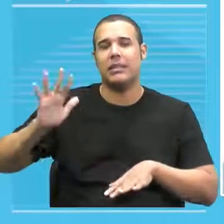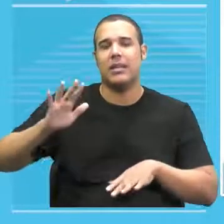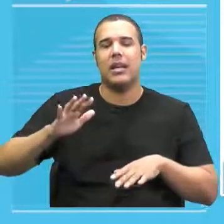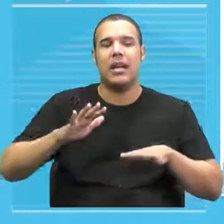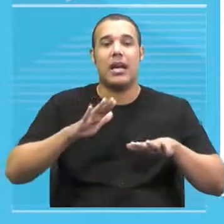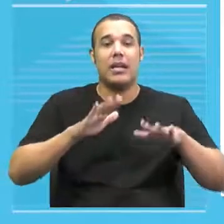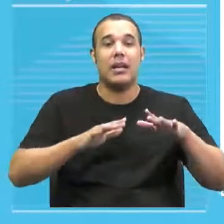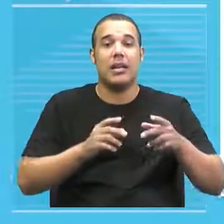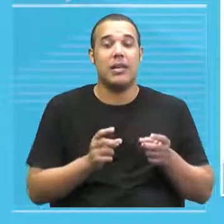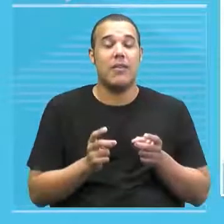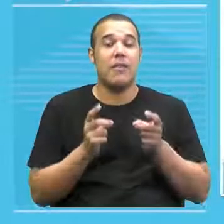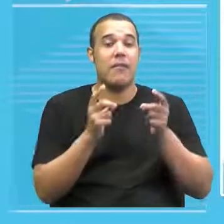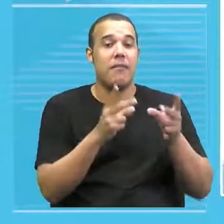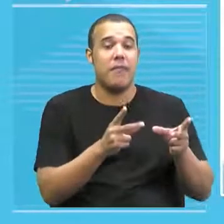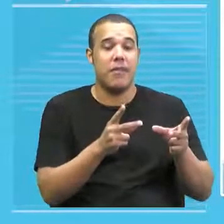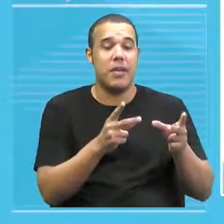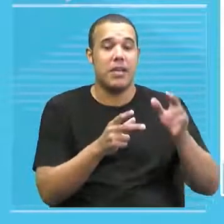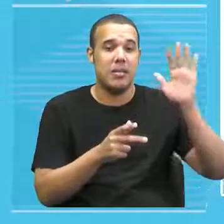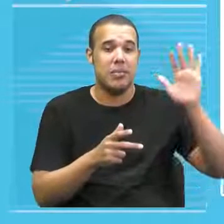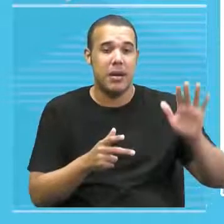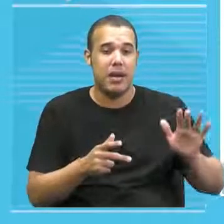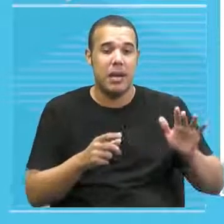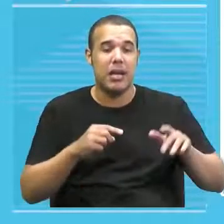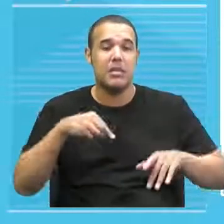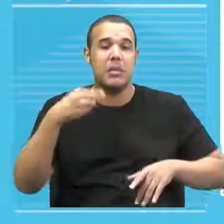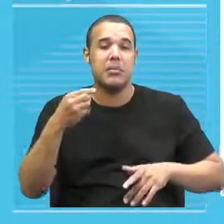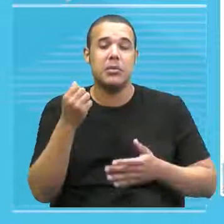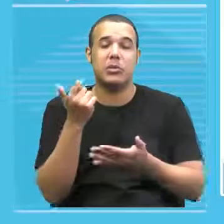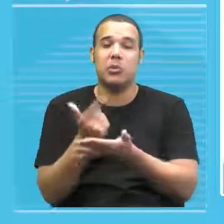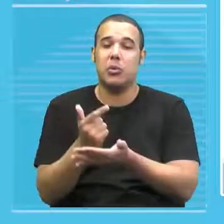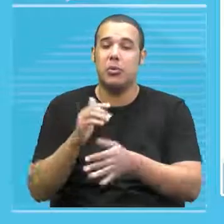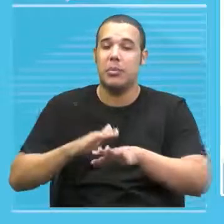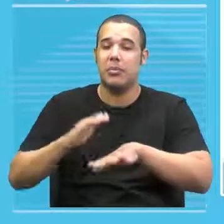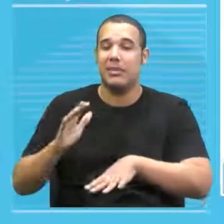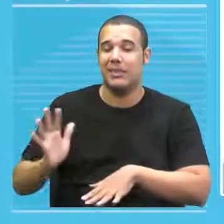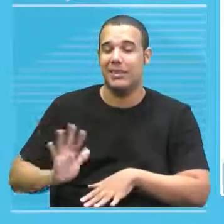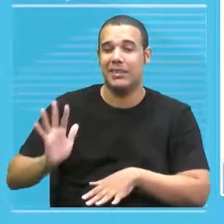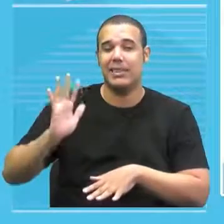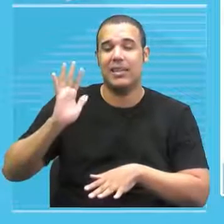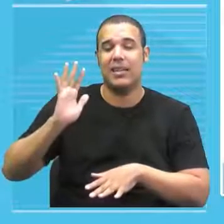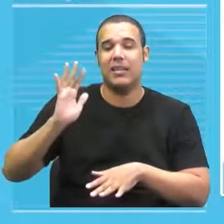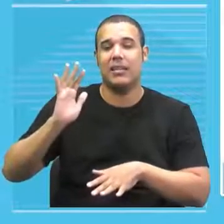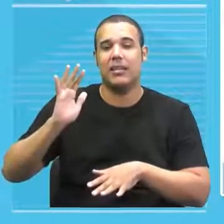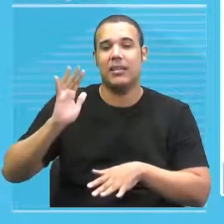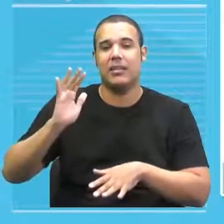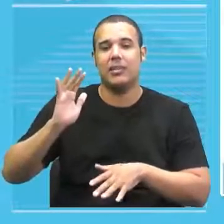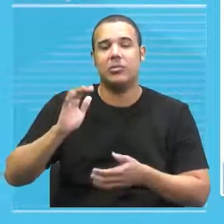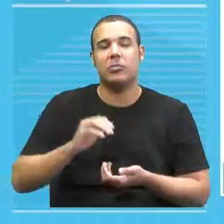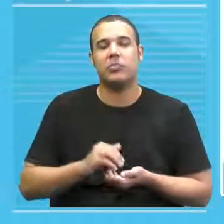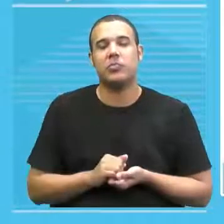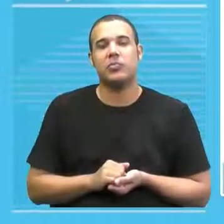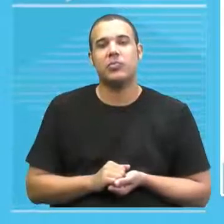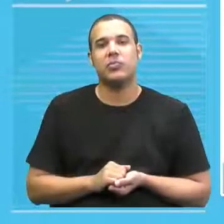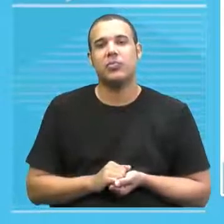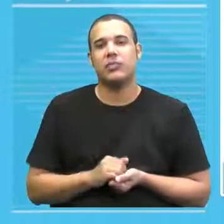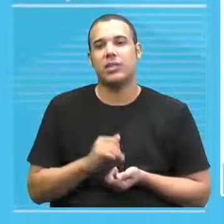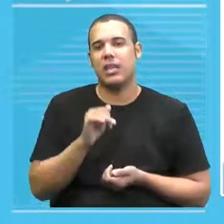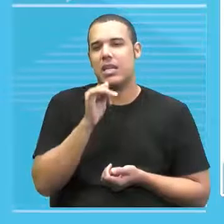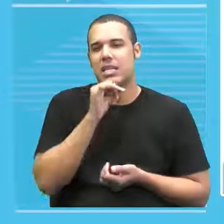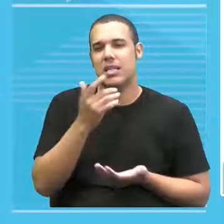barata o pó da Carnaúba e comprando o carro na forma de de